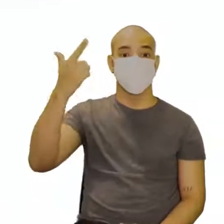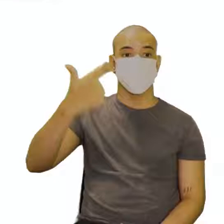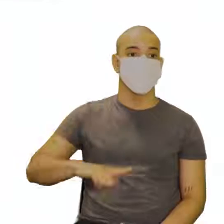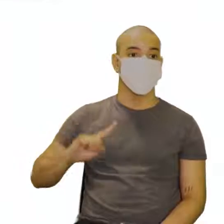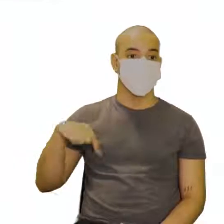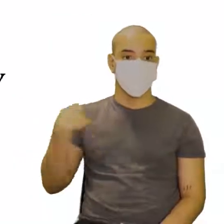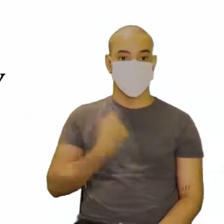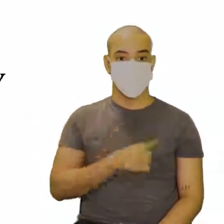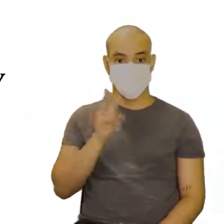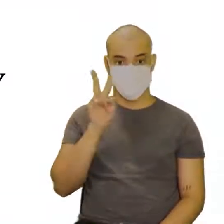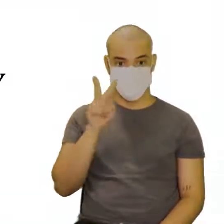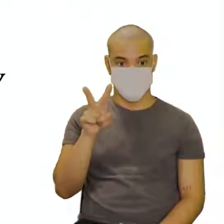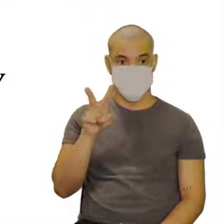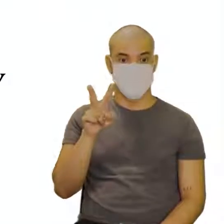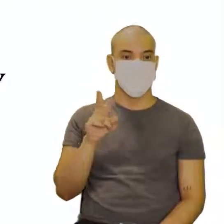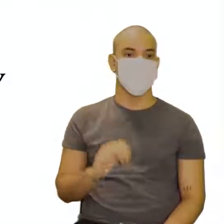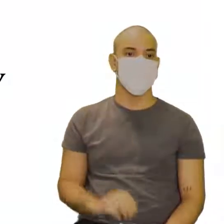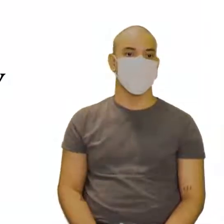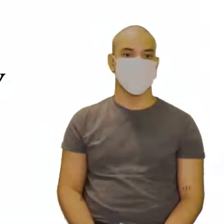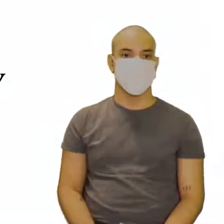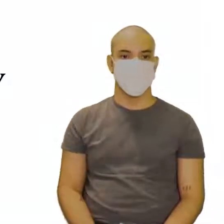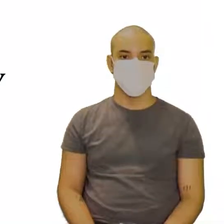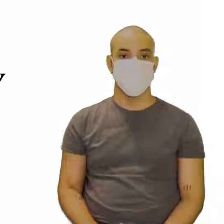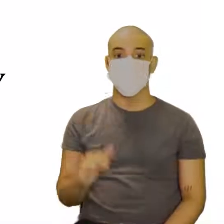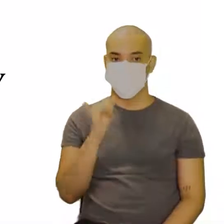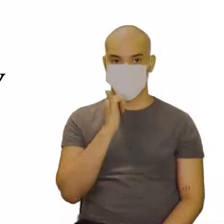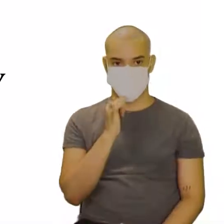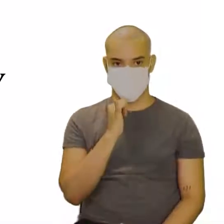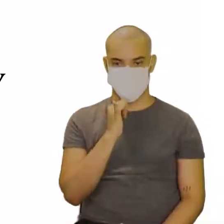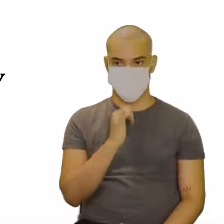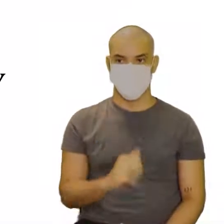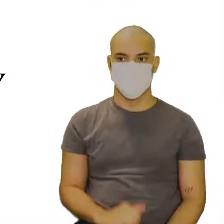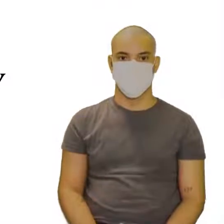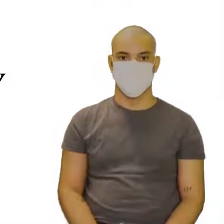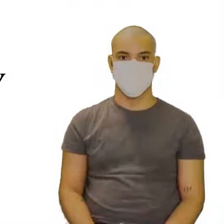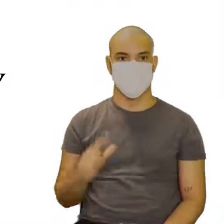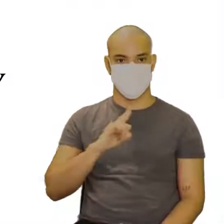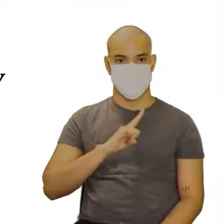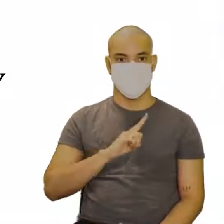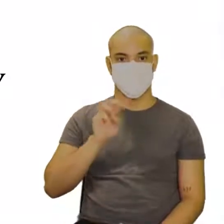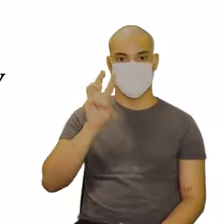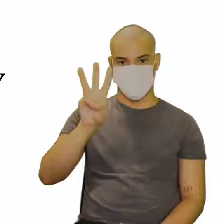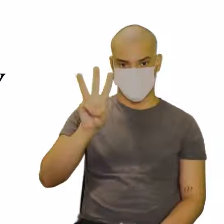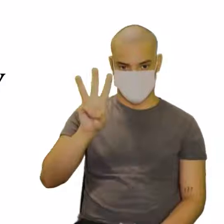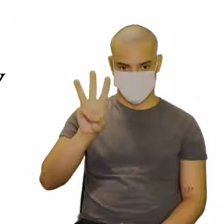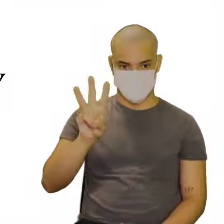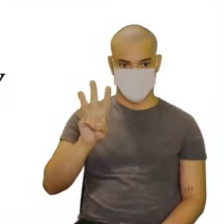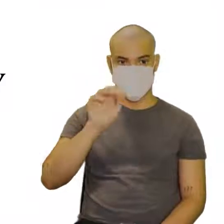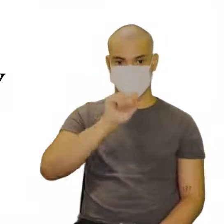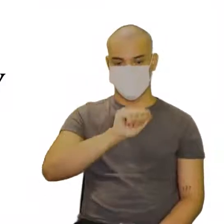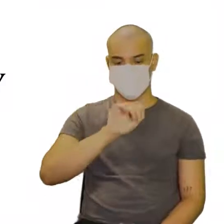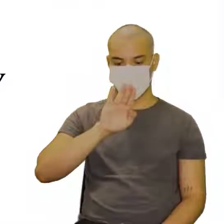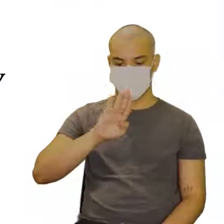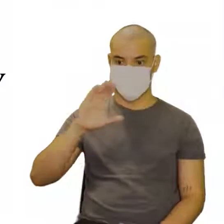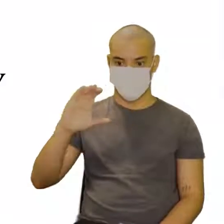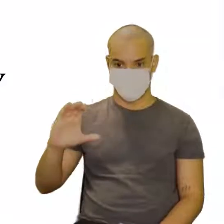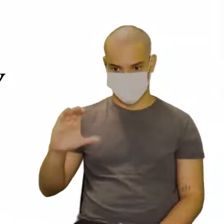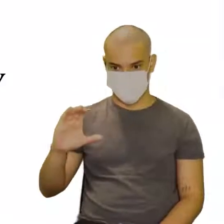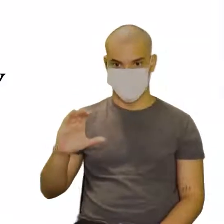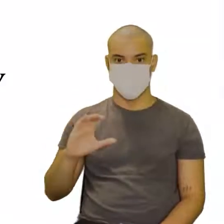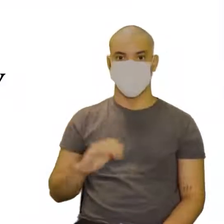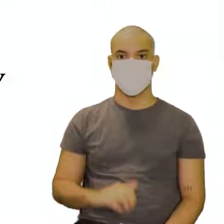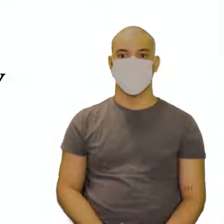podemos observar mais aqui? Um exemplozinho. Nós temos três capacitores, A, B e C,